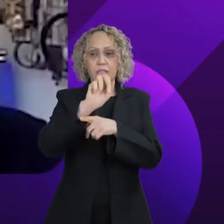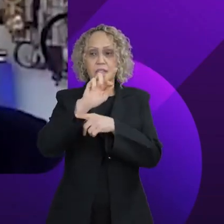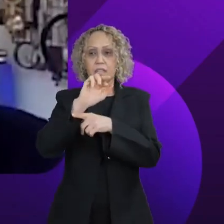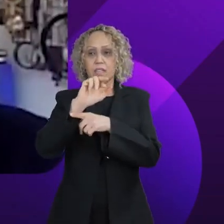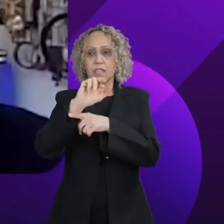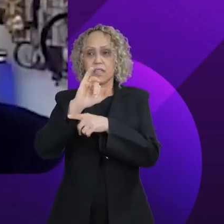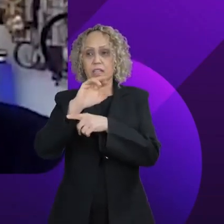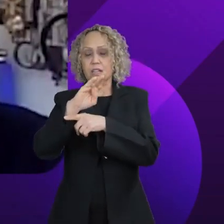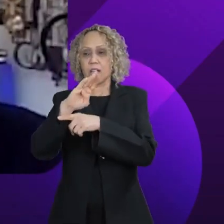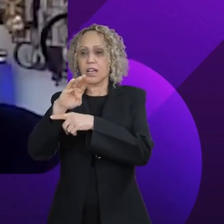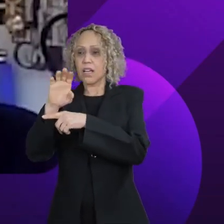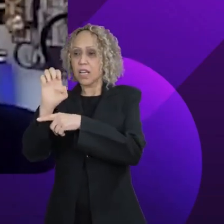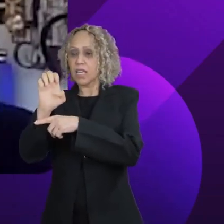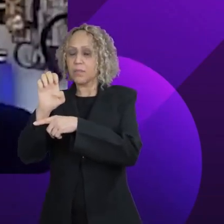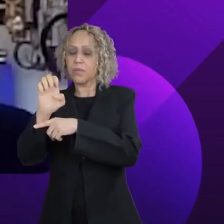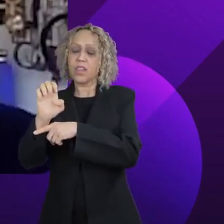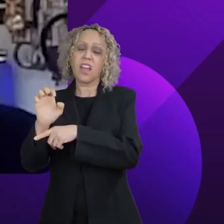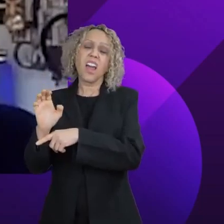falei,